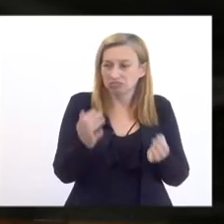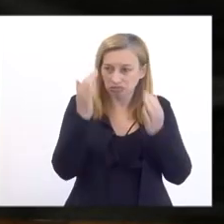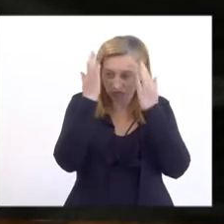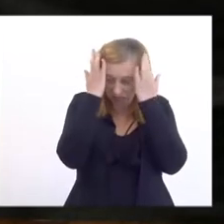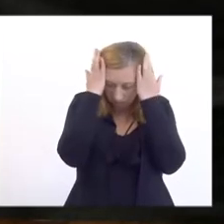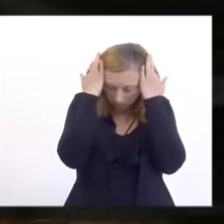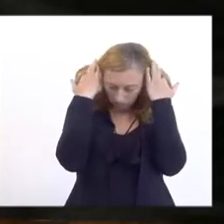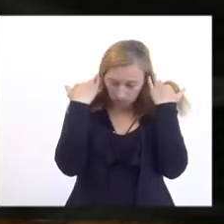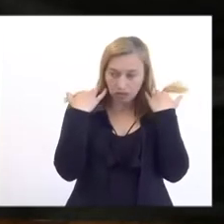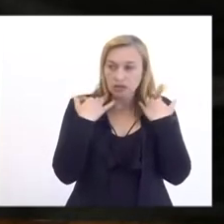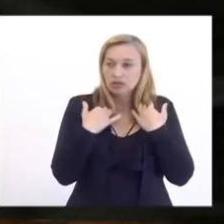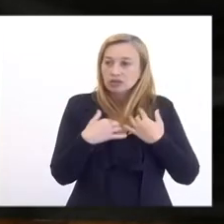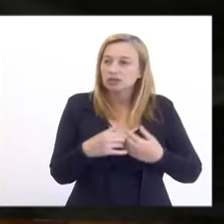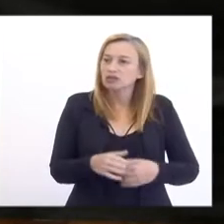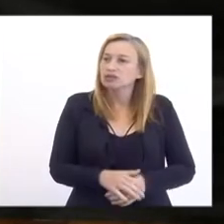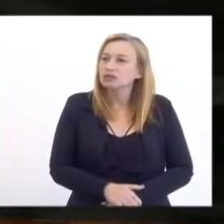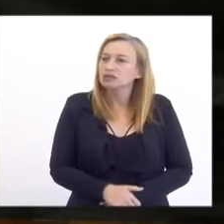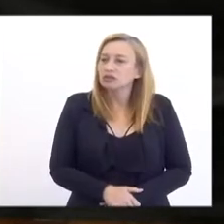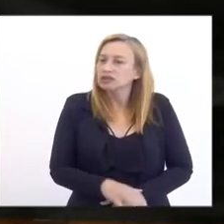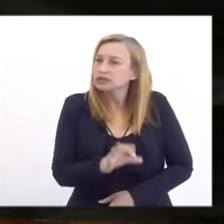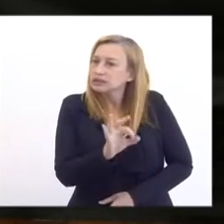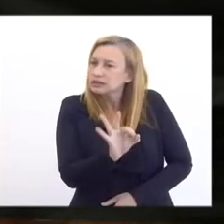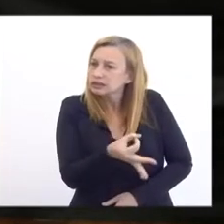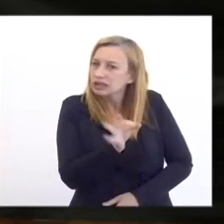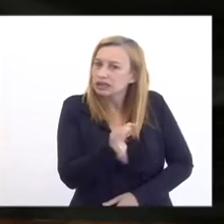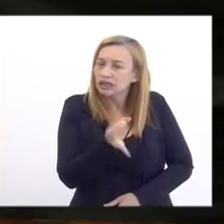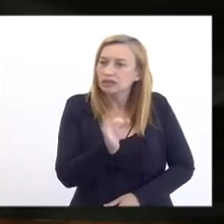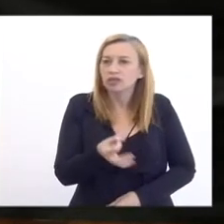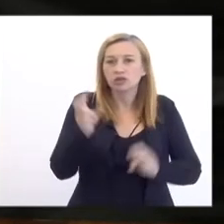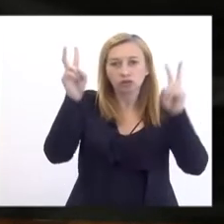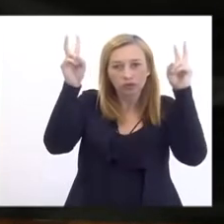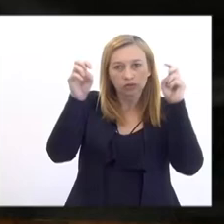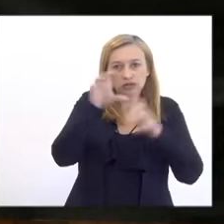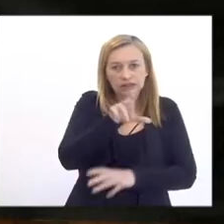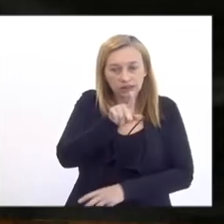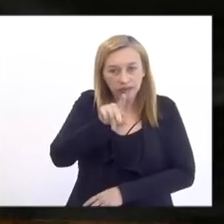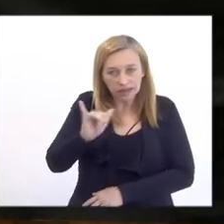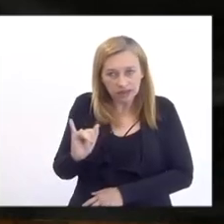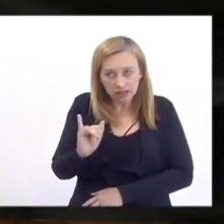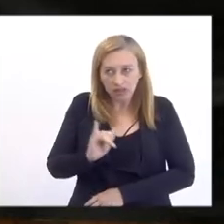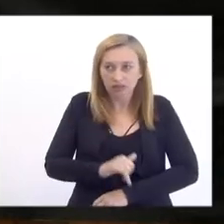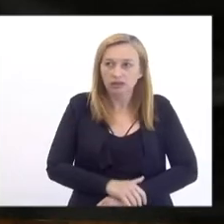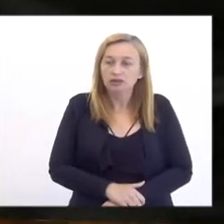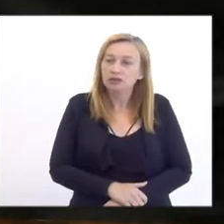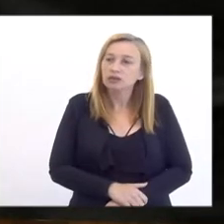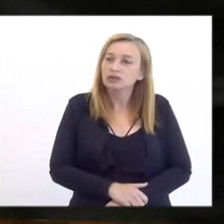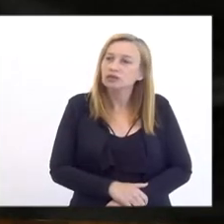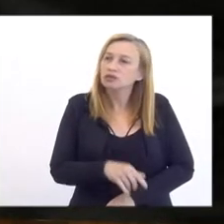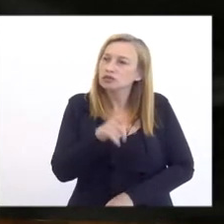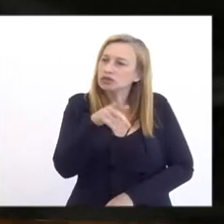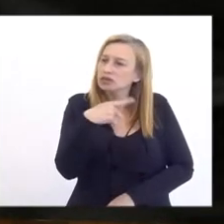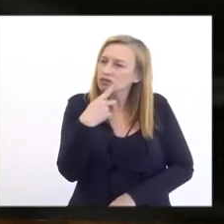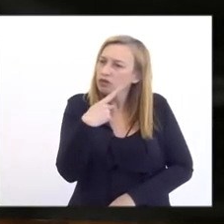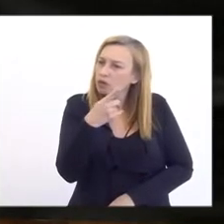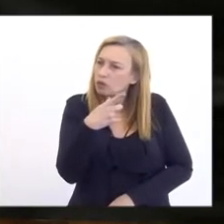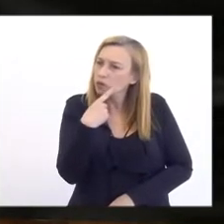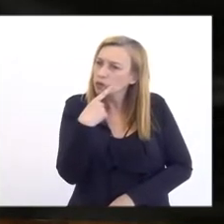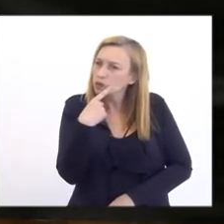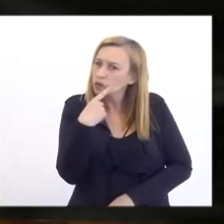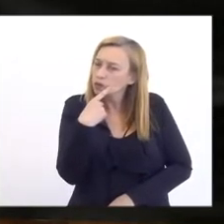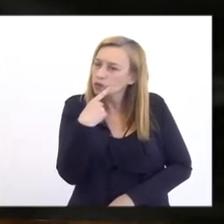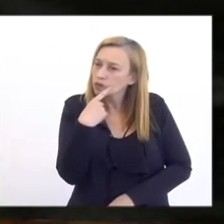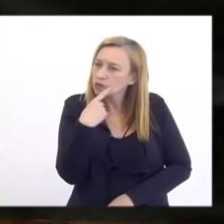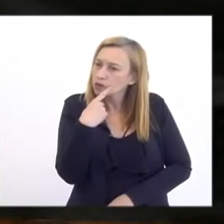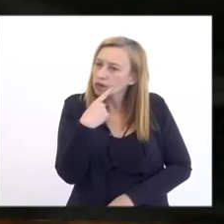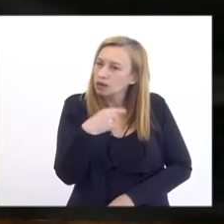Porque eu tenho, especificamente com a questão da CPI, Luiz, você chamou